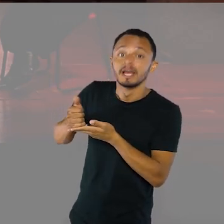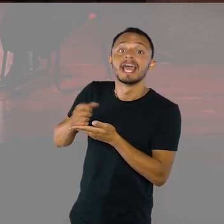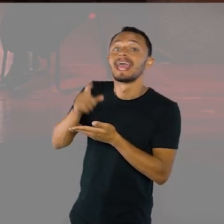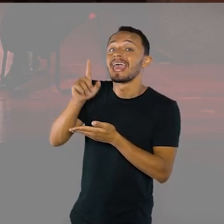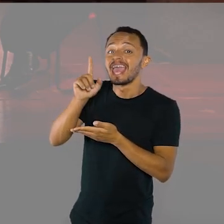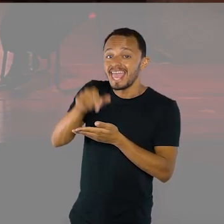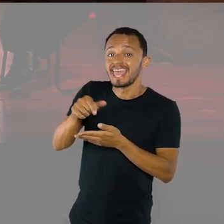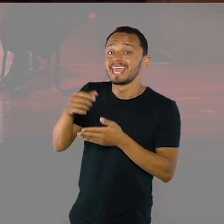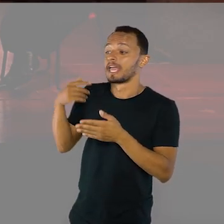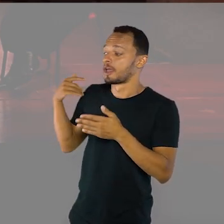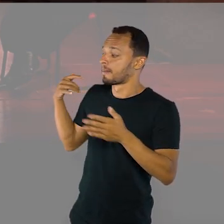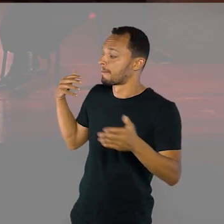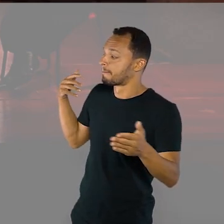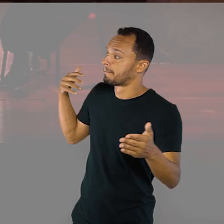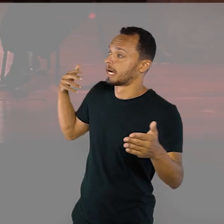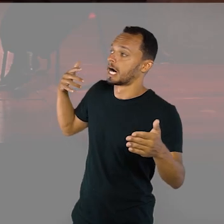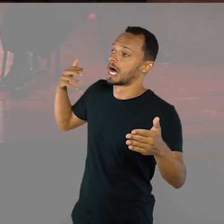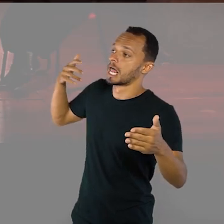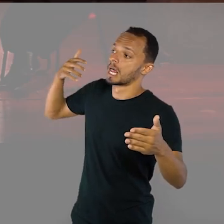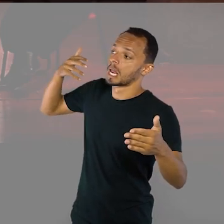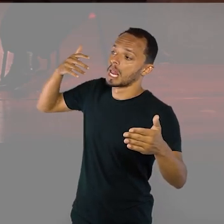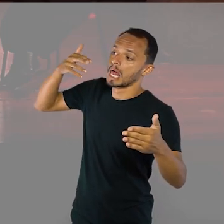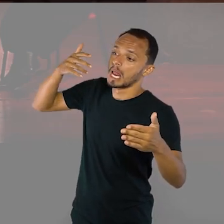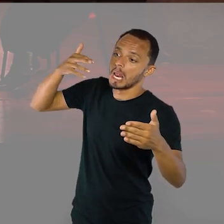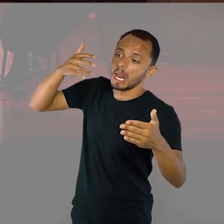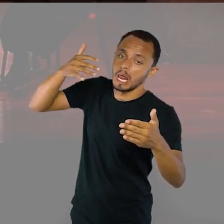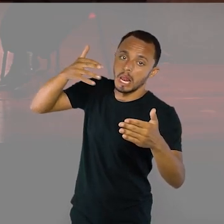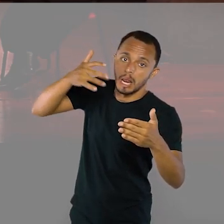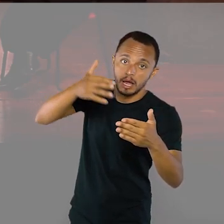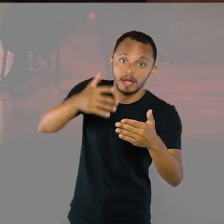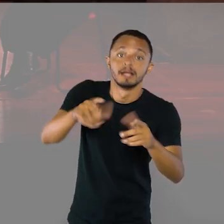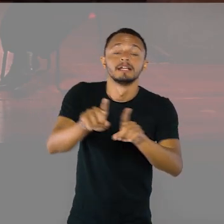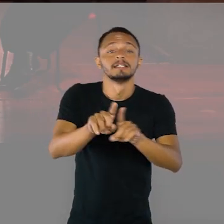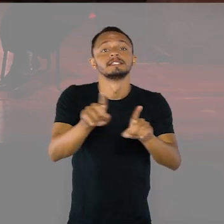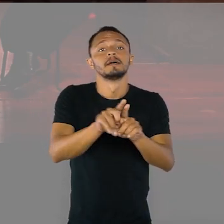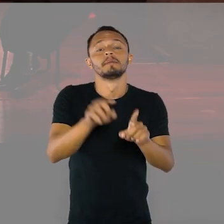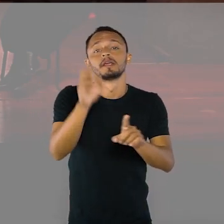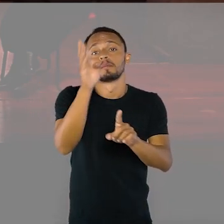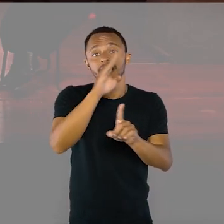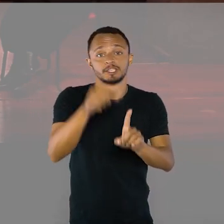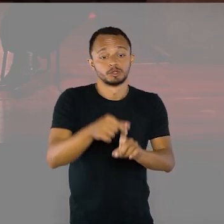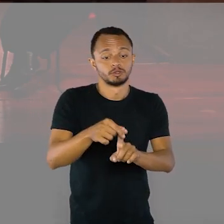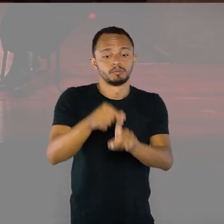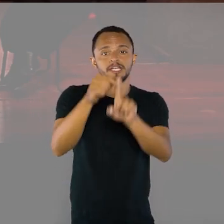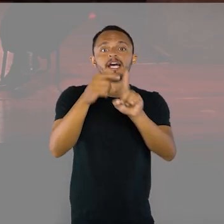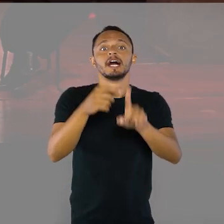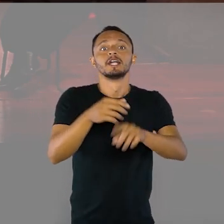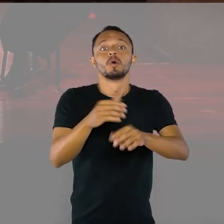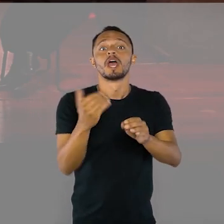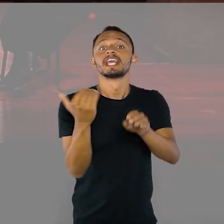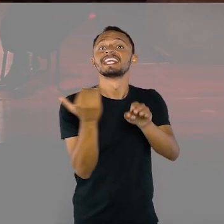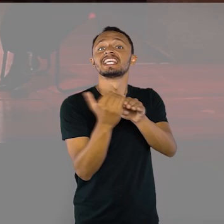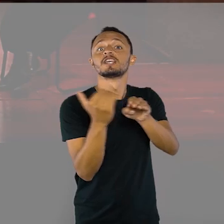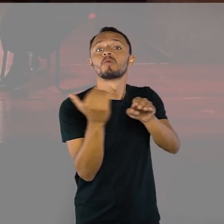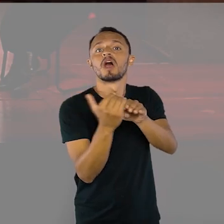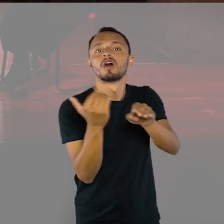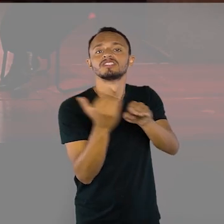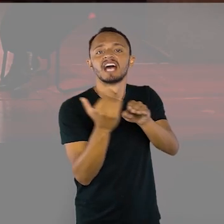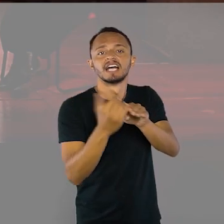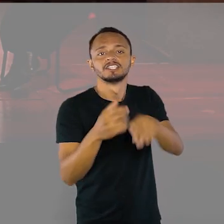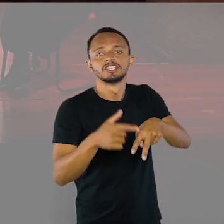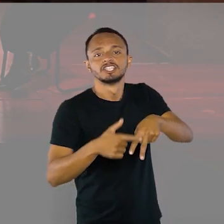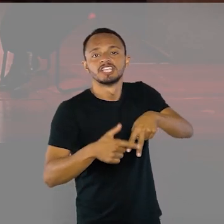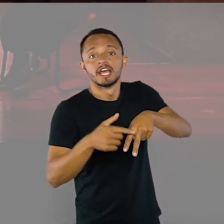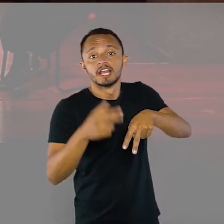com soberania, com igualdade de gênero, de classe, de raça, enfim, um país que